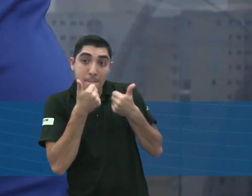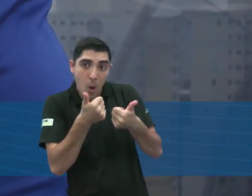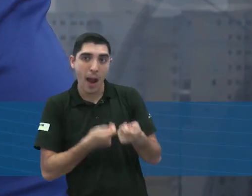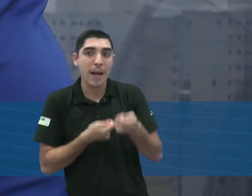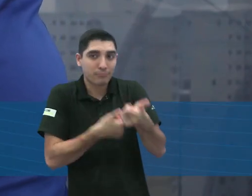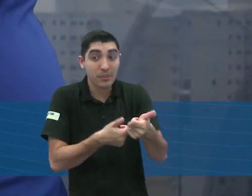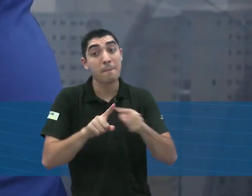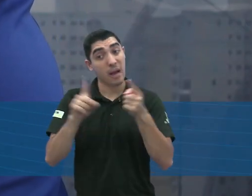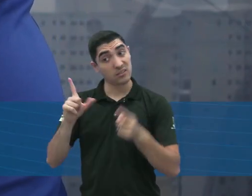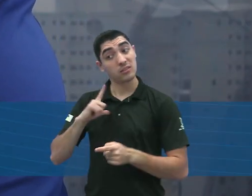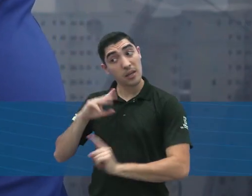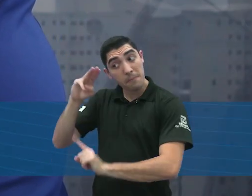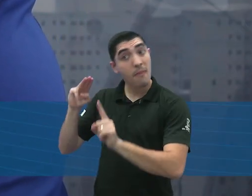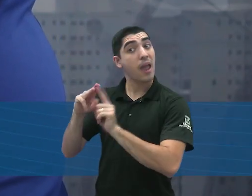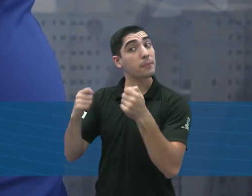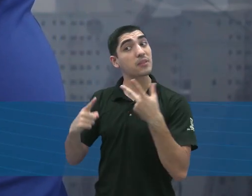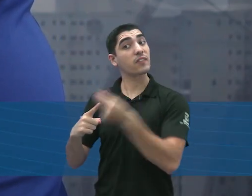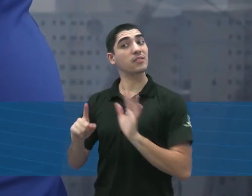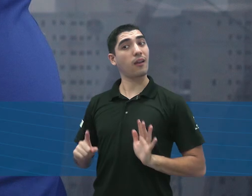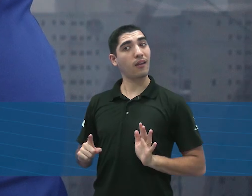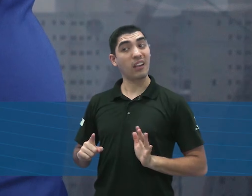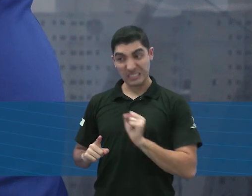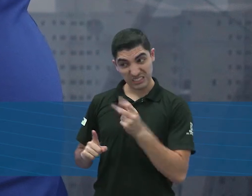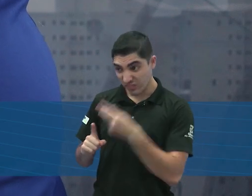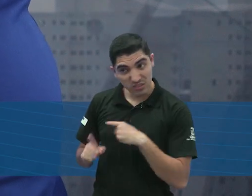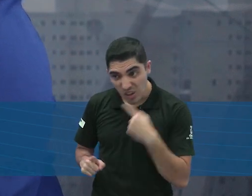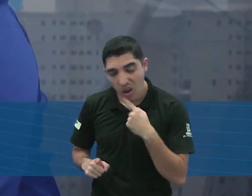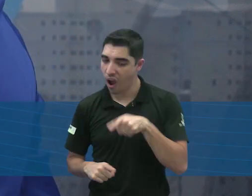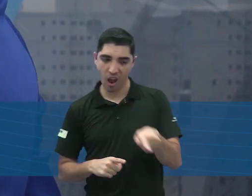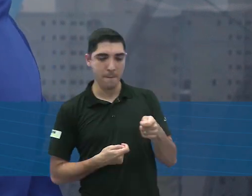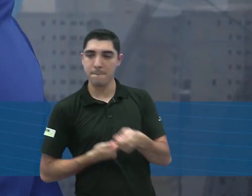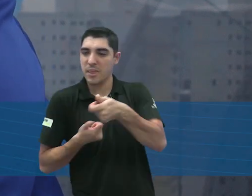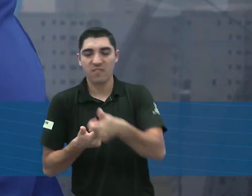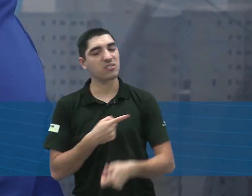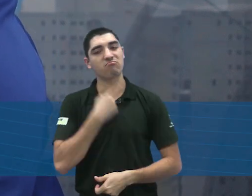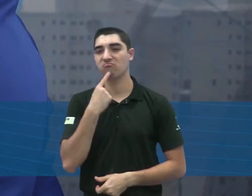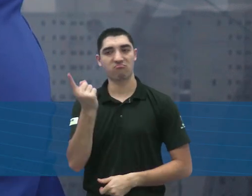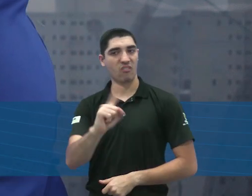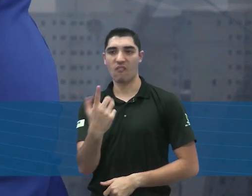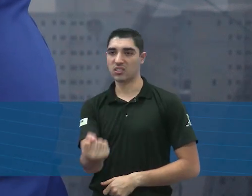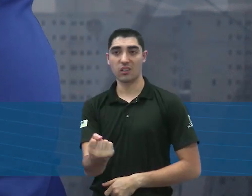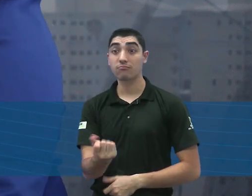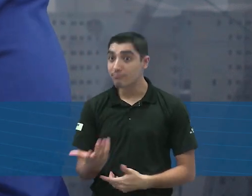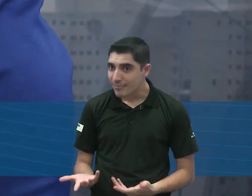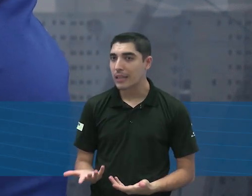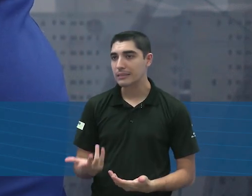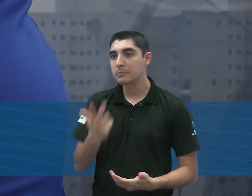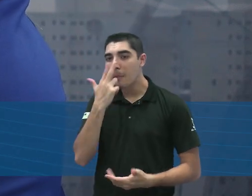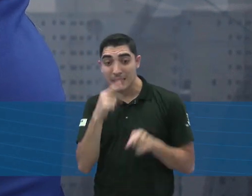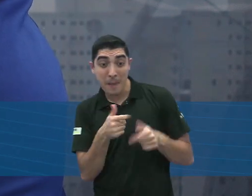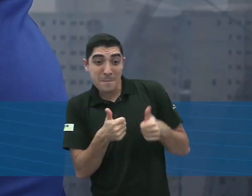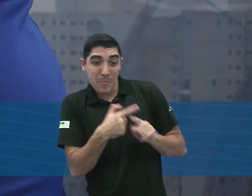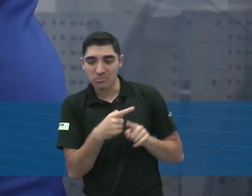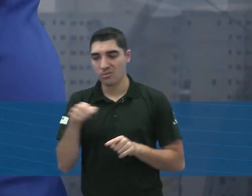projetos, né, ela é mais agressiva pelo segmento dela, né? Então, ela também apresenta para aquele colaborador que aqui o formato de trabalho é